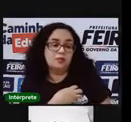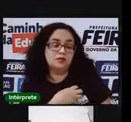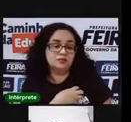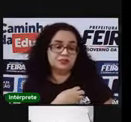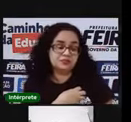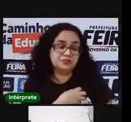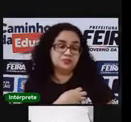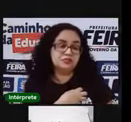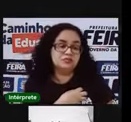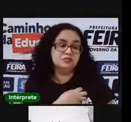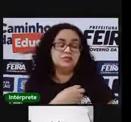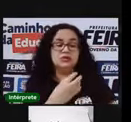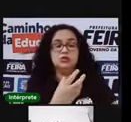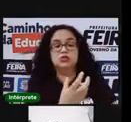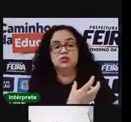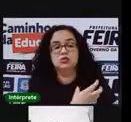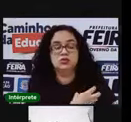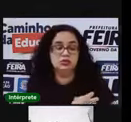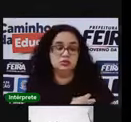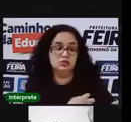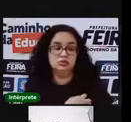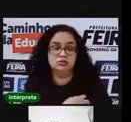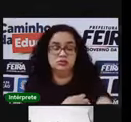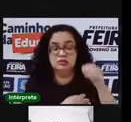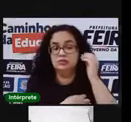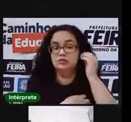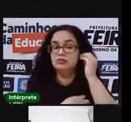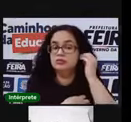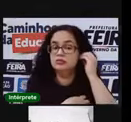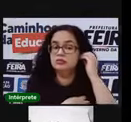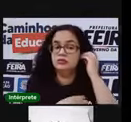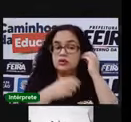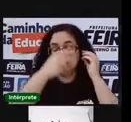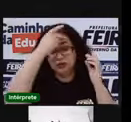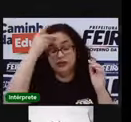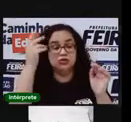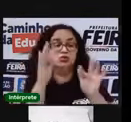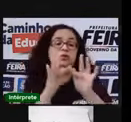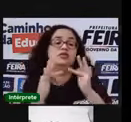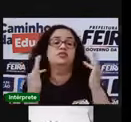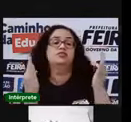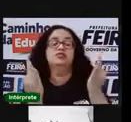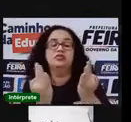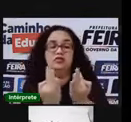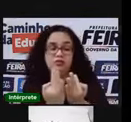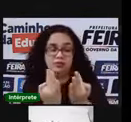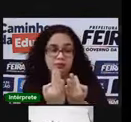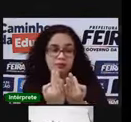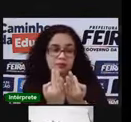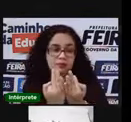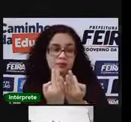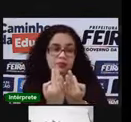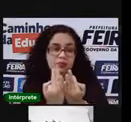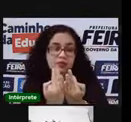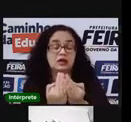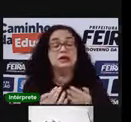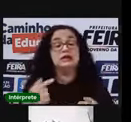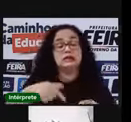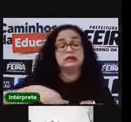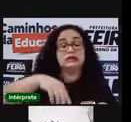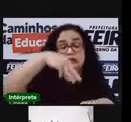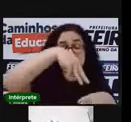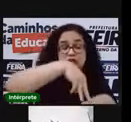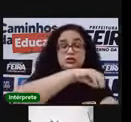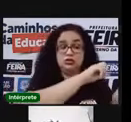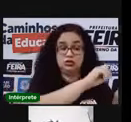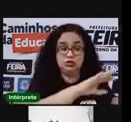é? O sentimento de que a gente é uma família, de que todos nós somos melhor. A rede municipal de educação